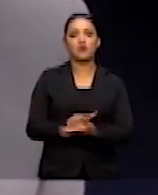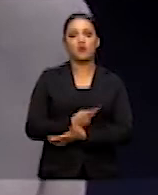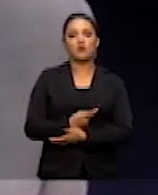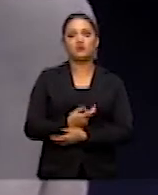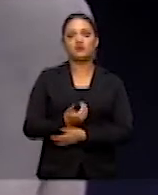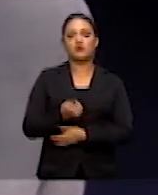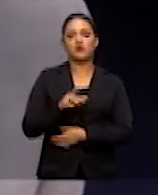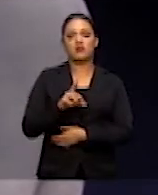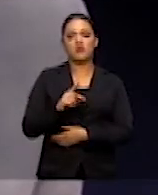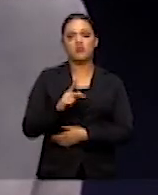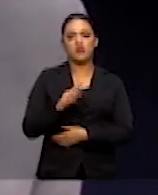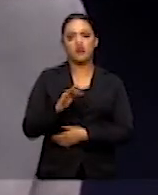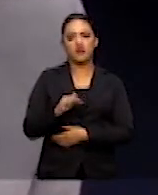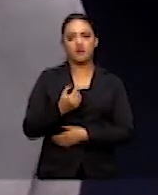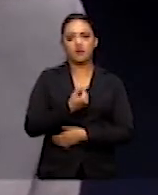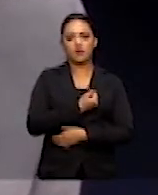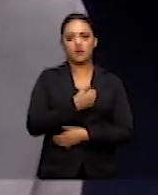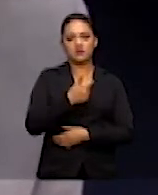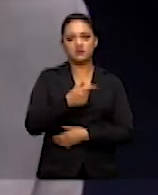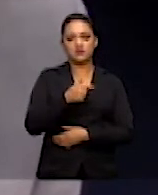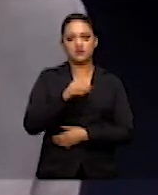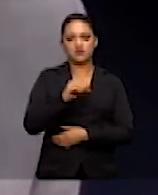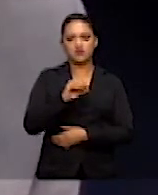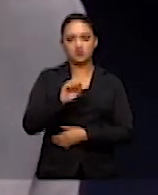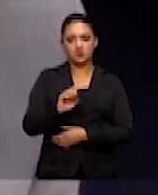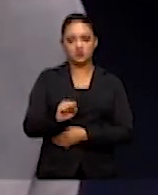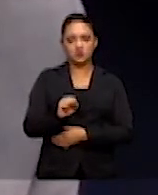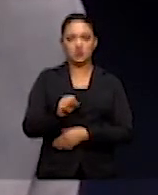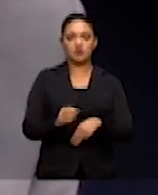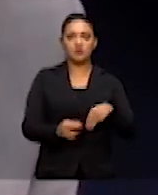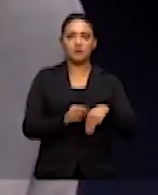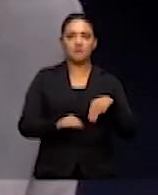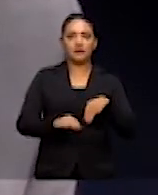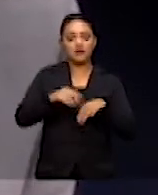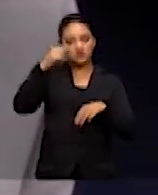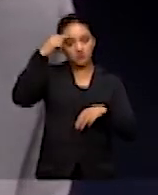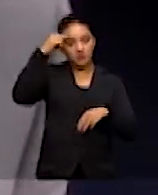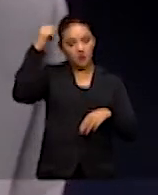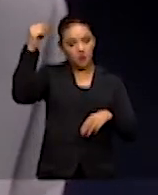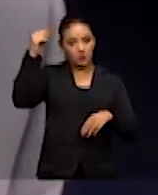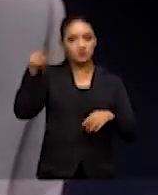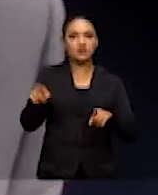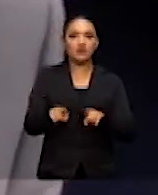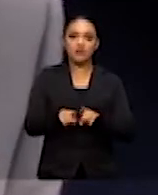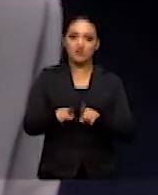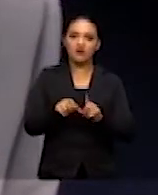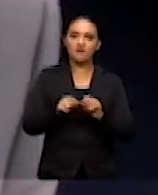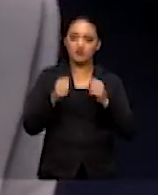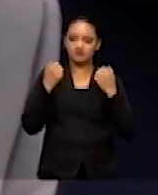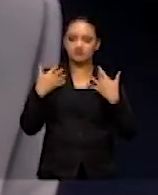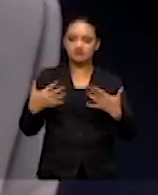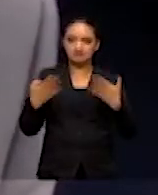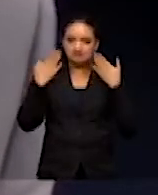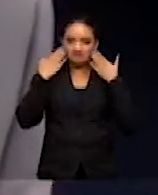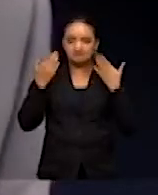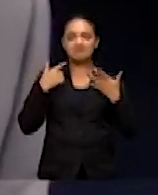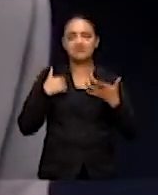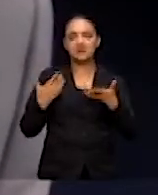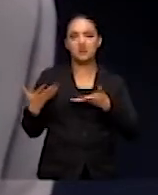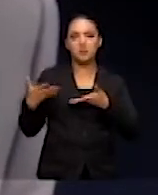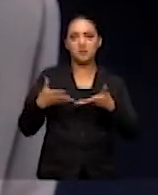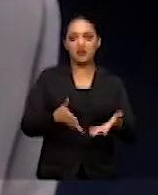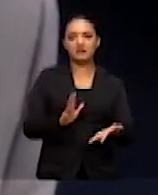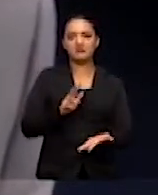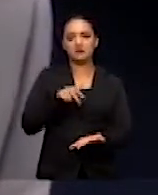na DPF 708, da relatoria de Sua Excelência, o ministro Luiz Roberto Barroso, de que também tive a satisfação